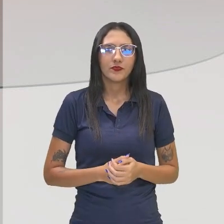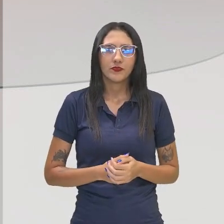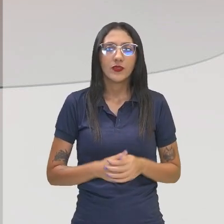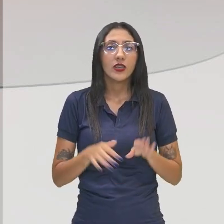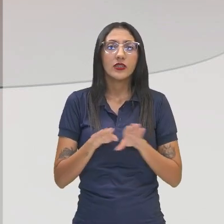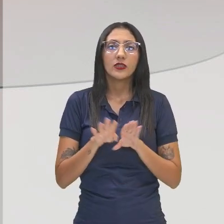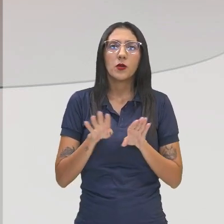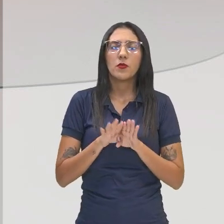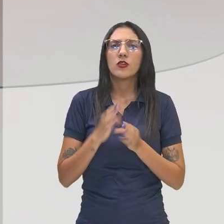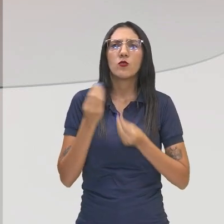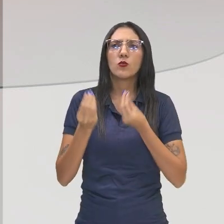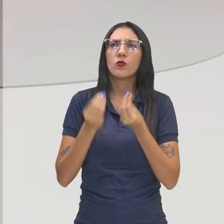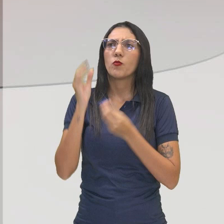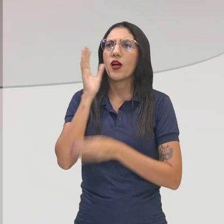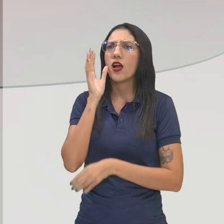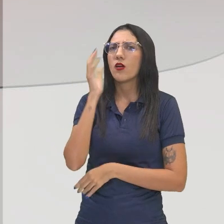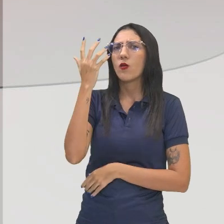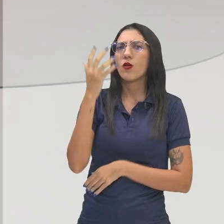causa e efeito.